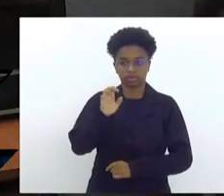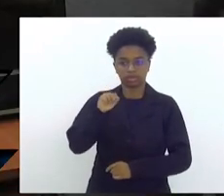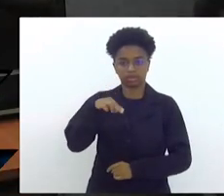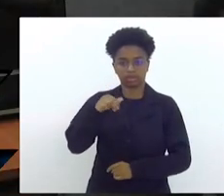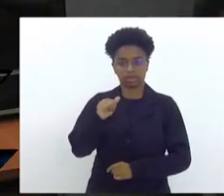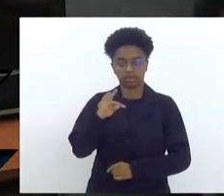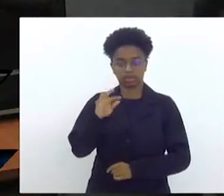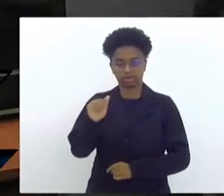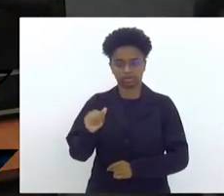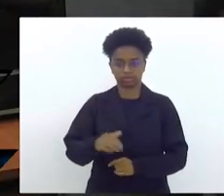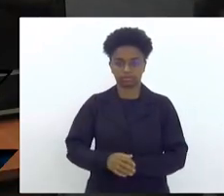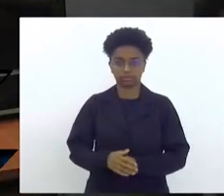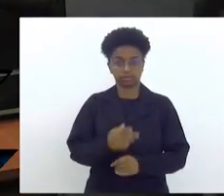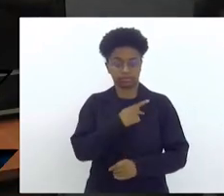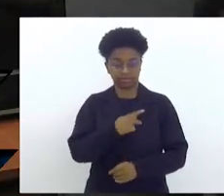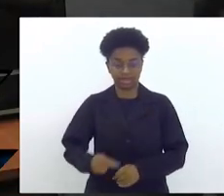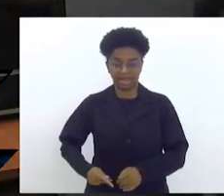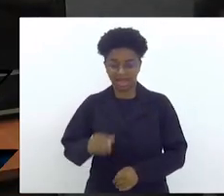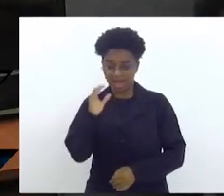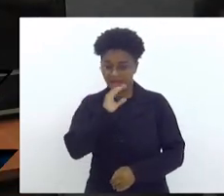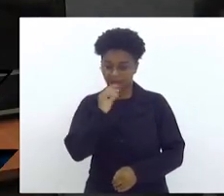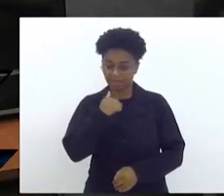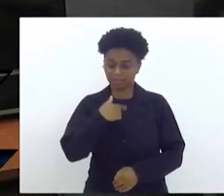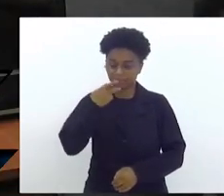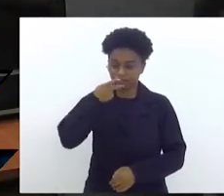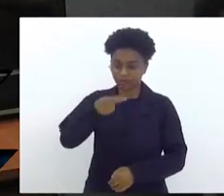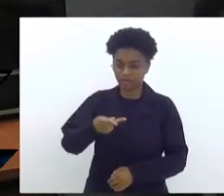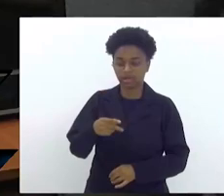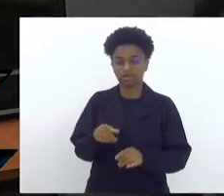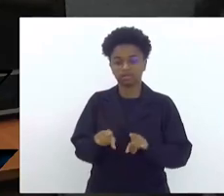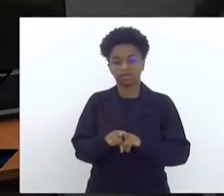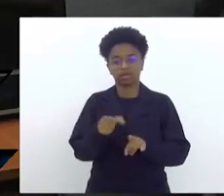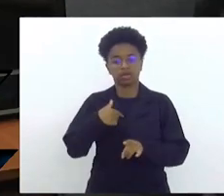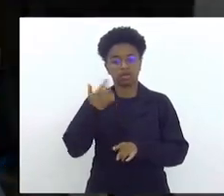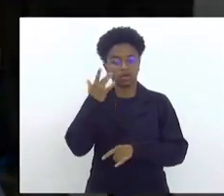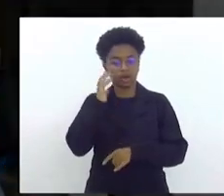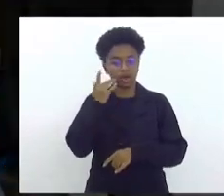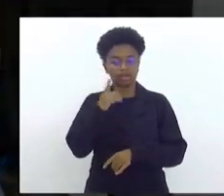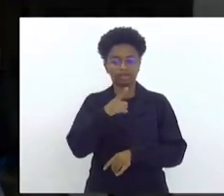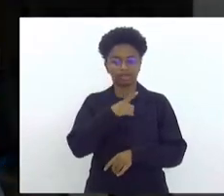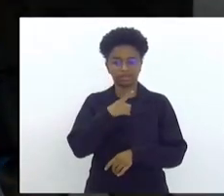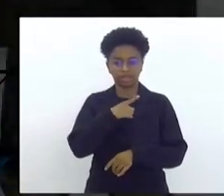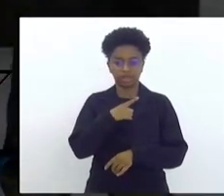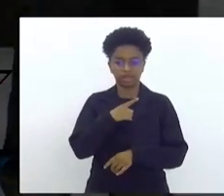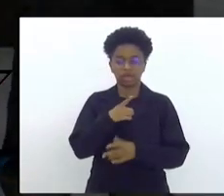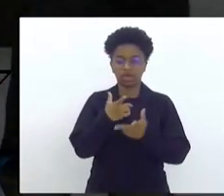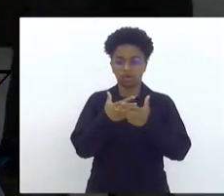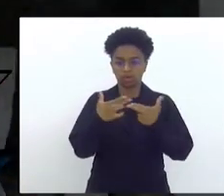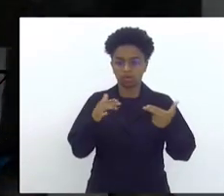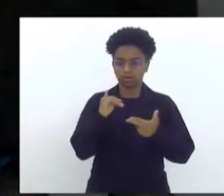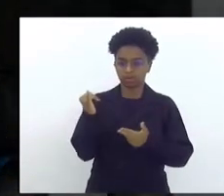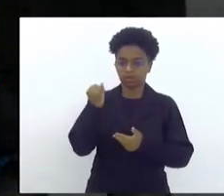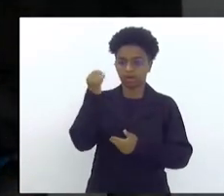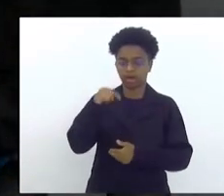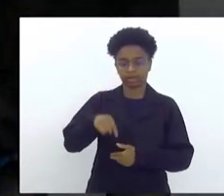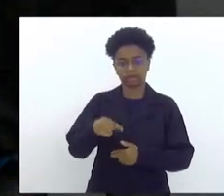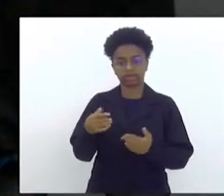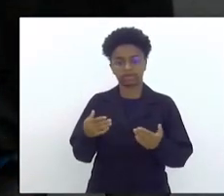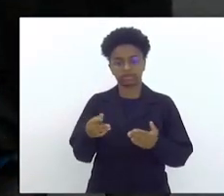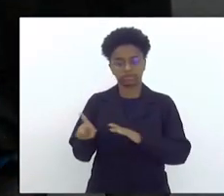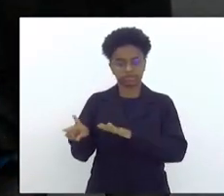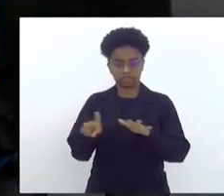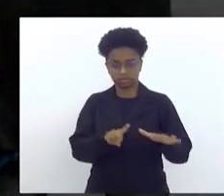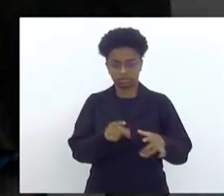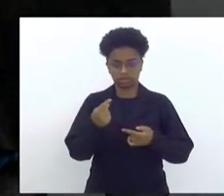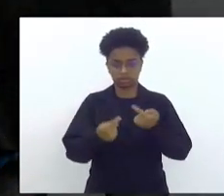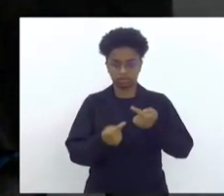senhora presidenta muito rápido acho que tem aí elementos importantes da semana na política do nosso